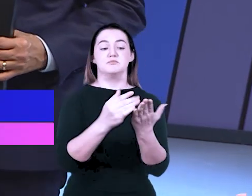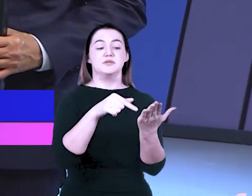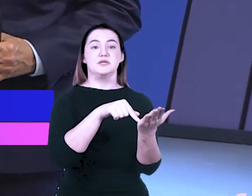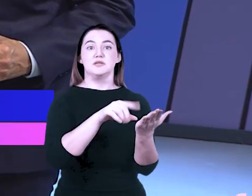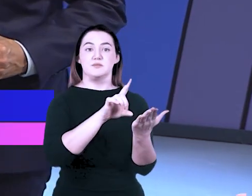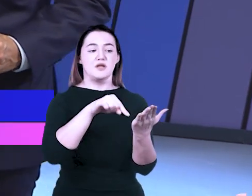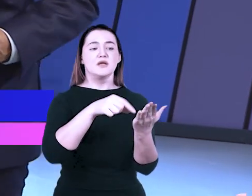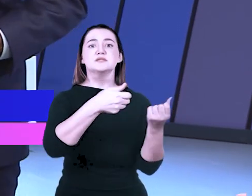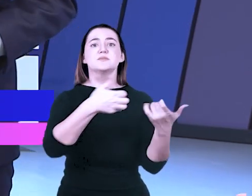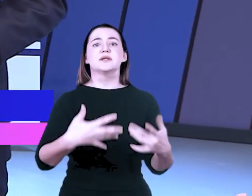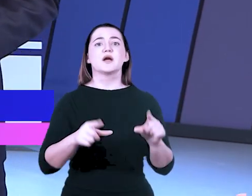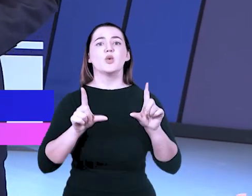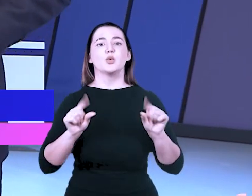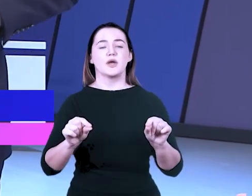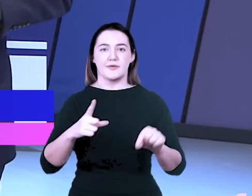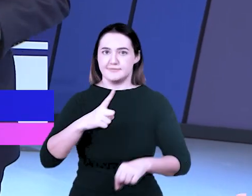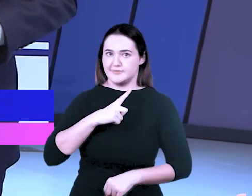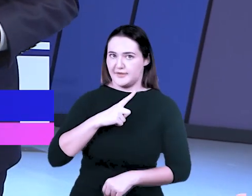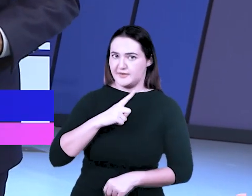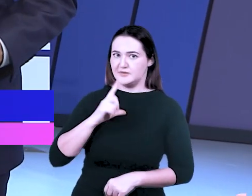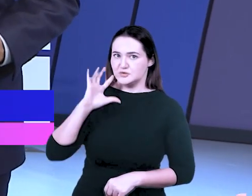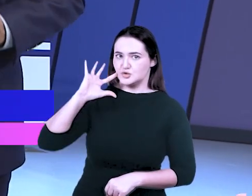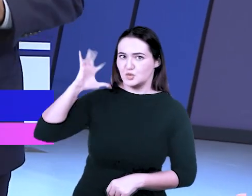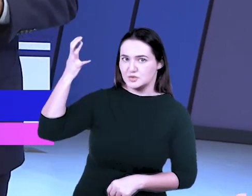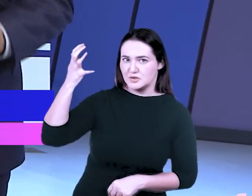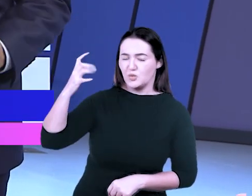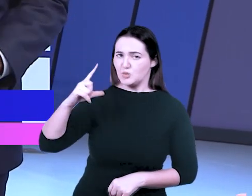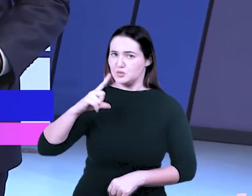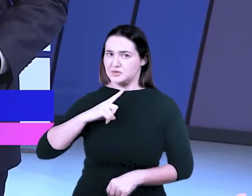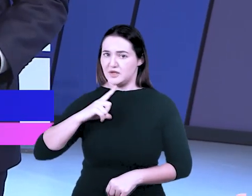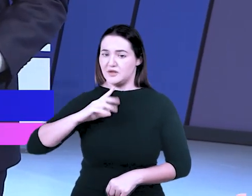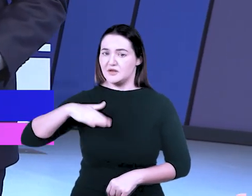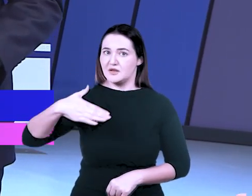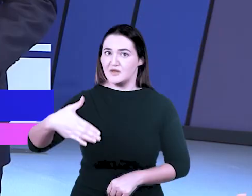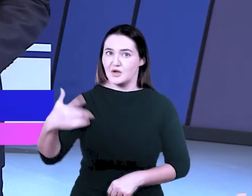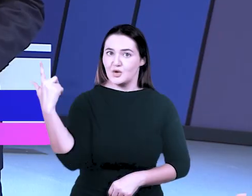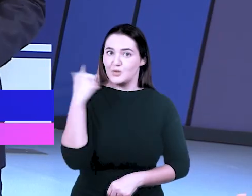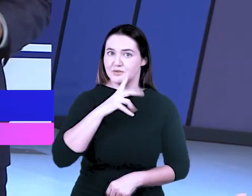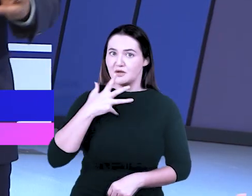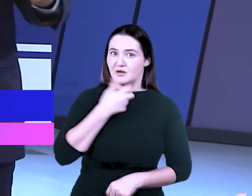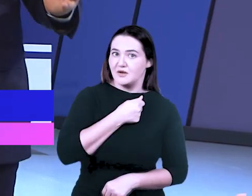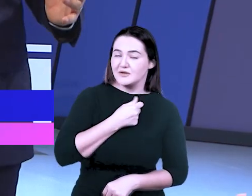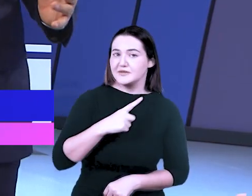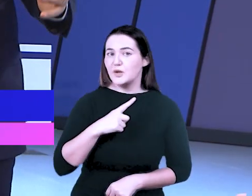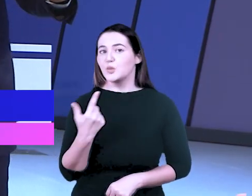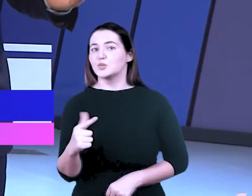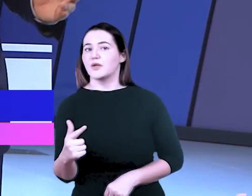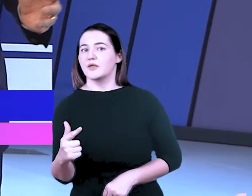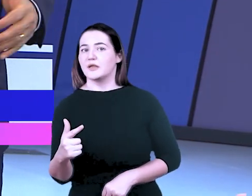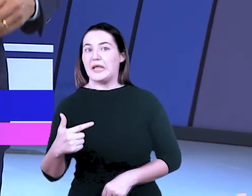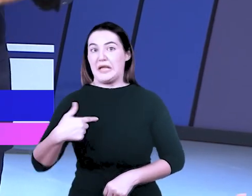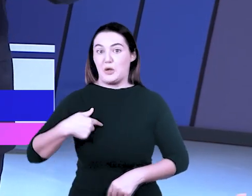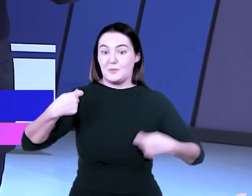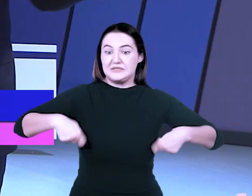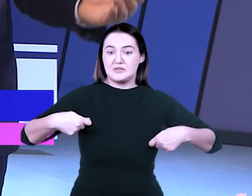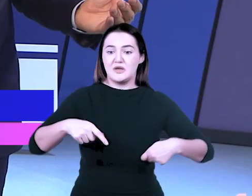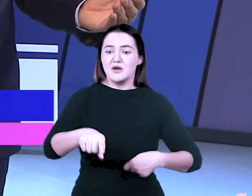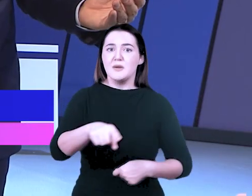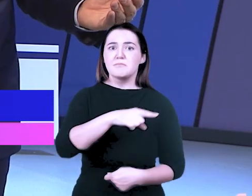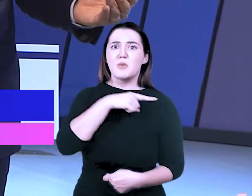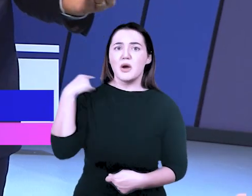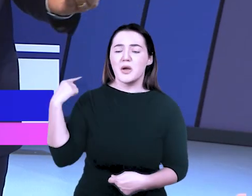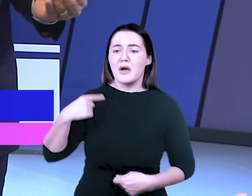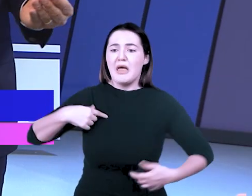perspectiva bíblica, existe uma solução e uma saída? Eu preciso ou devo me